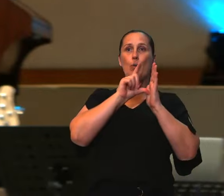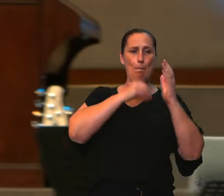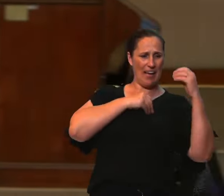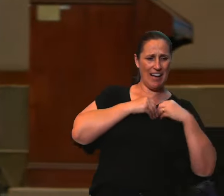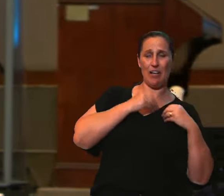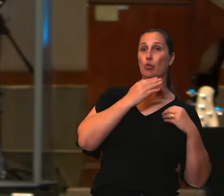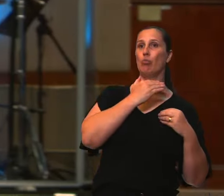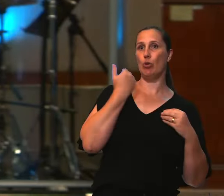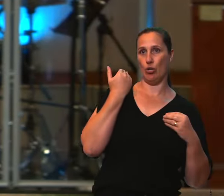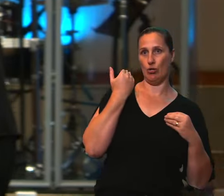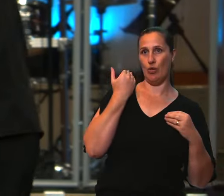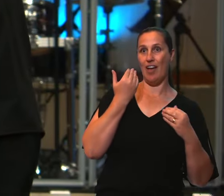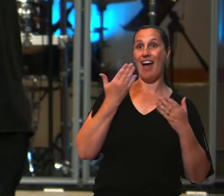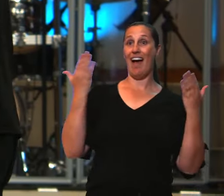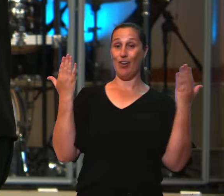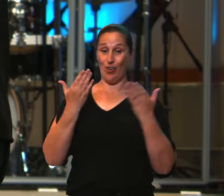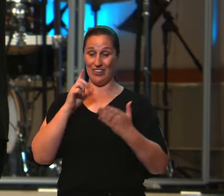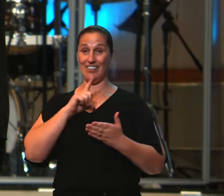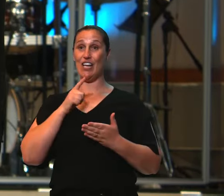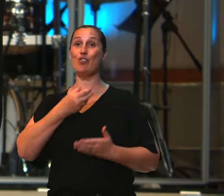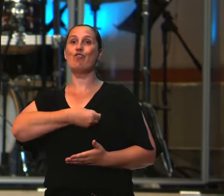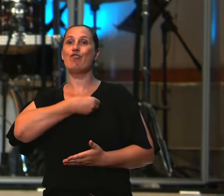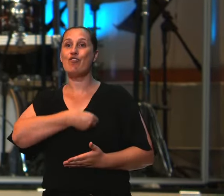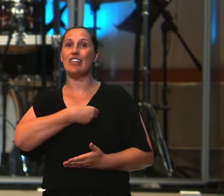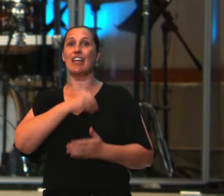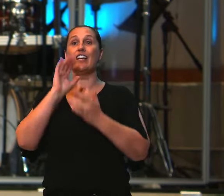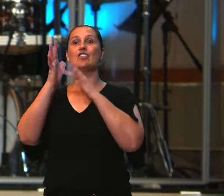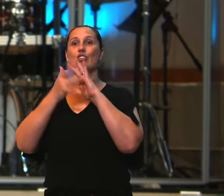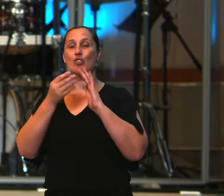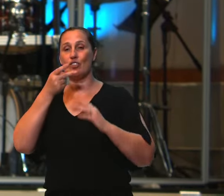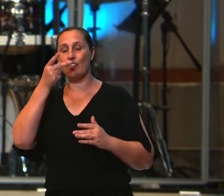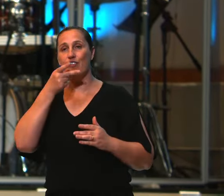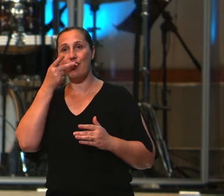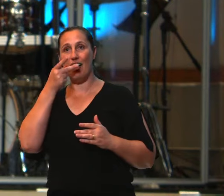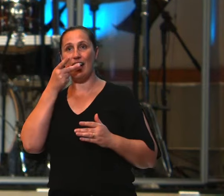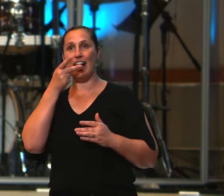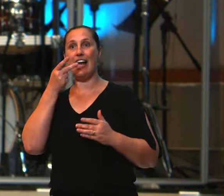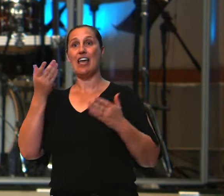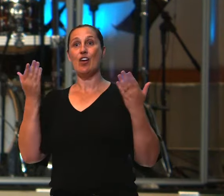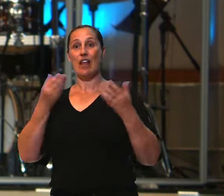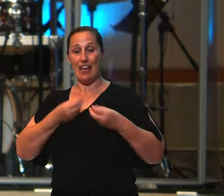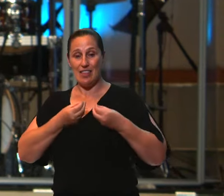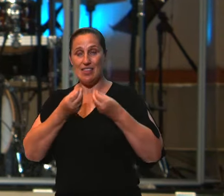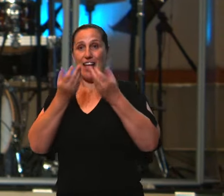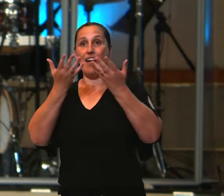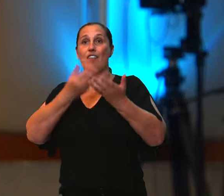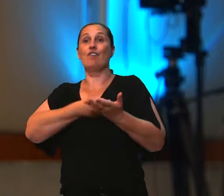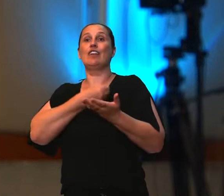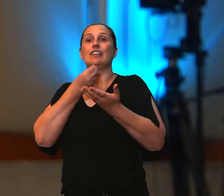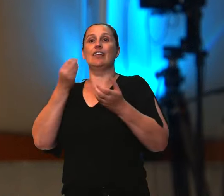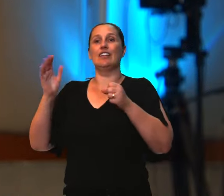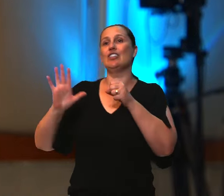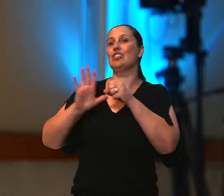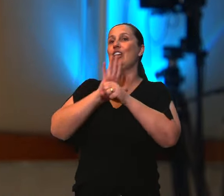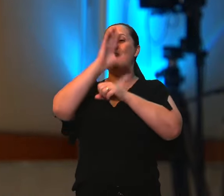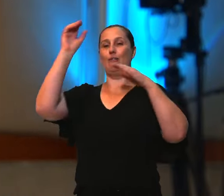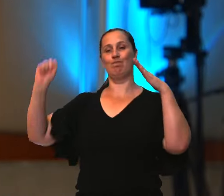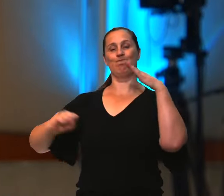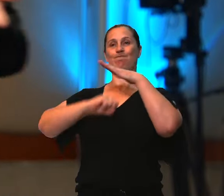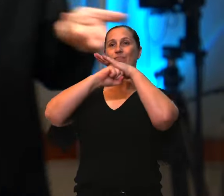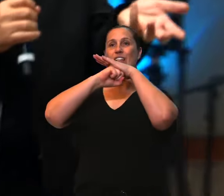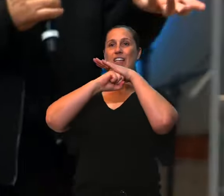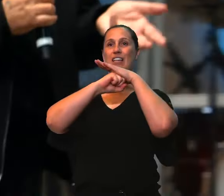tenho vida Jesus Cristo disse eu vim para dar vida e vida em abundância Que que é vida em abundância transformar todas